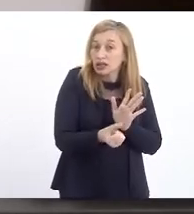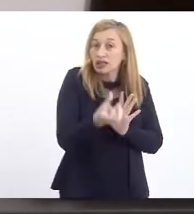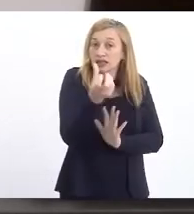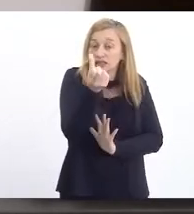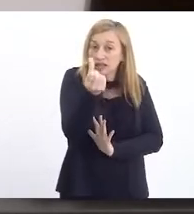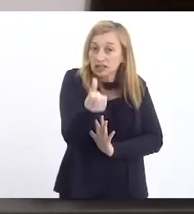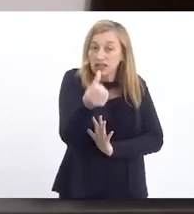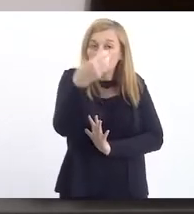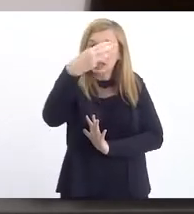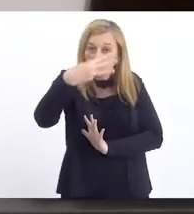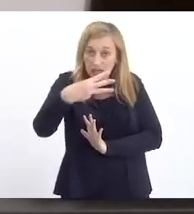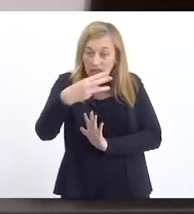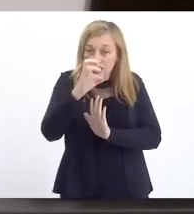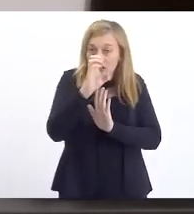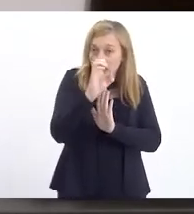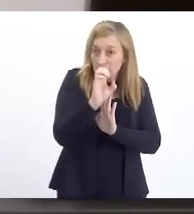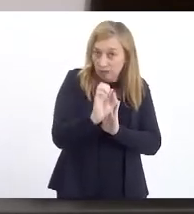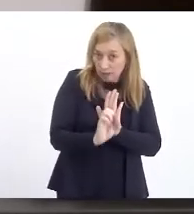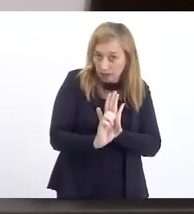63